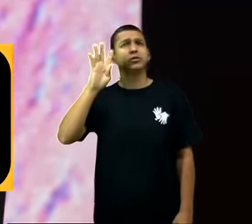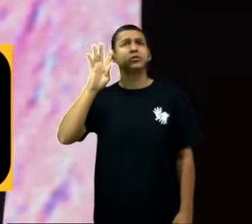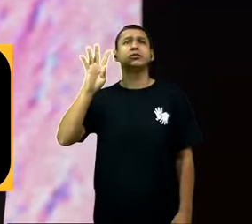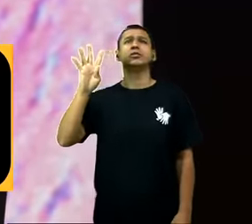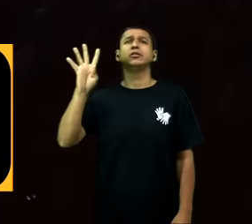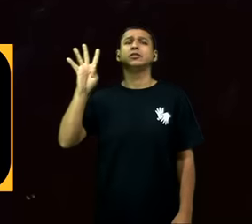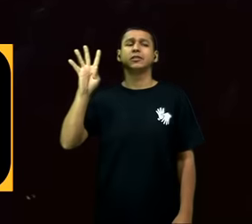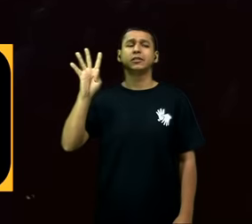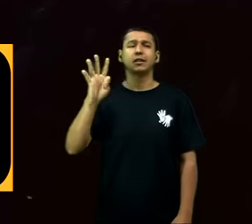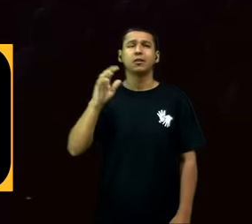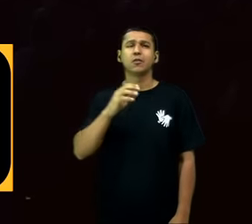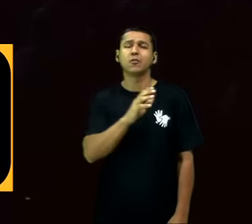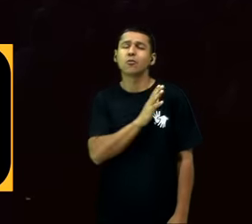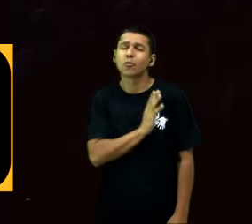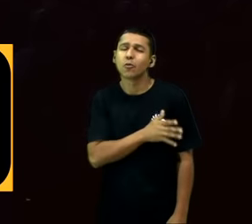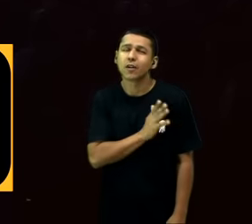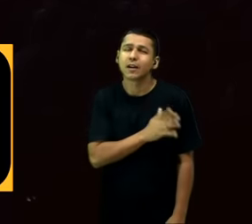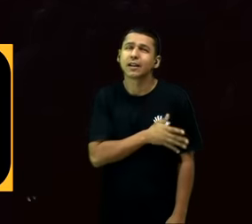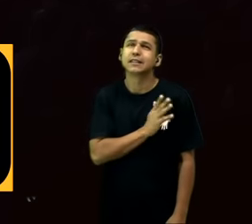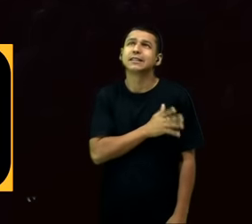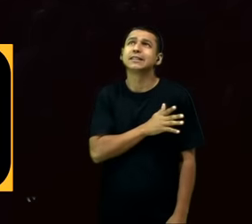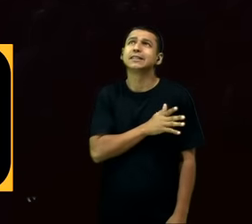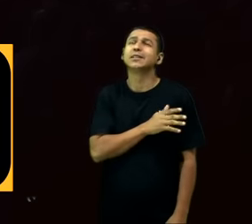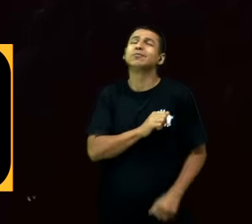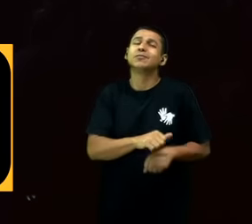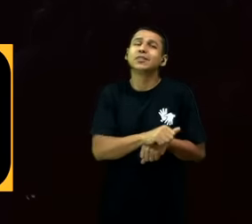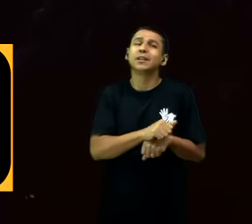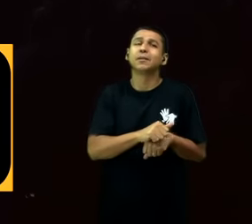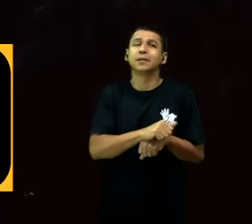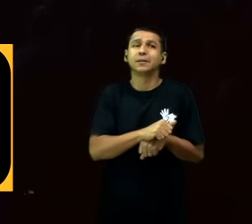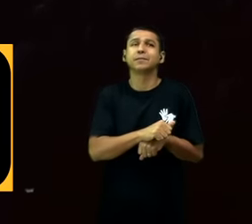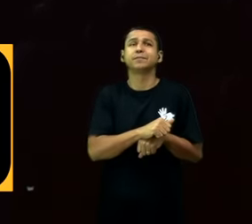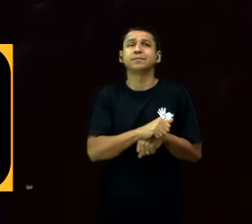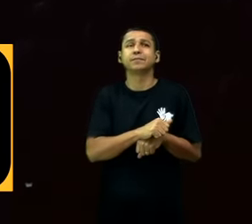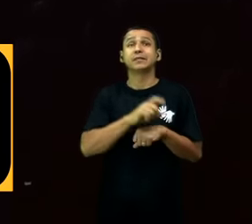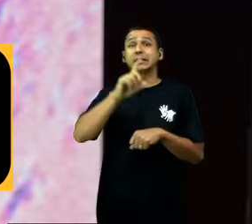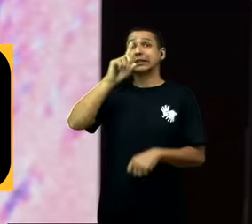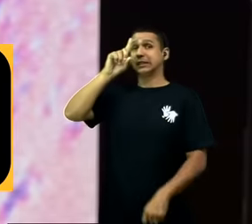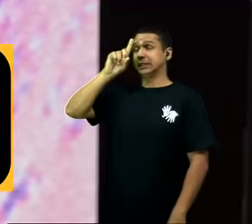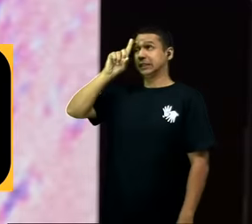Respondeu Abraão: Deus mesmo